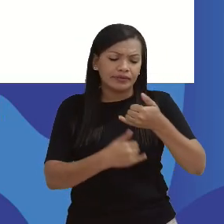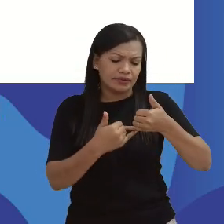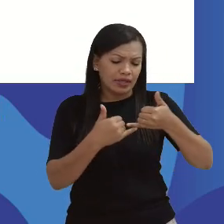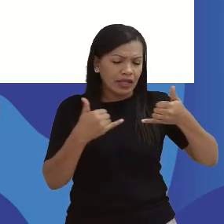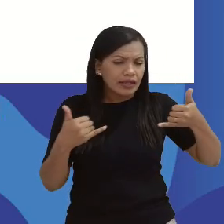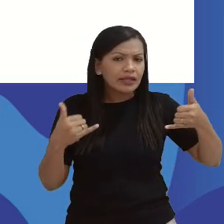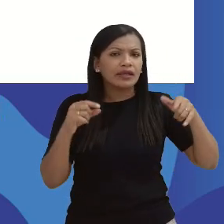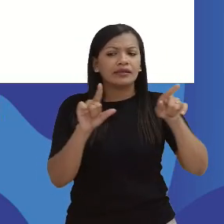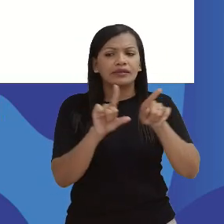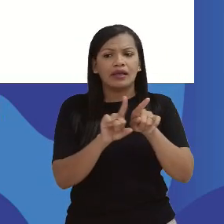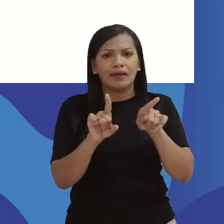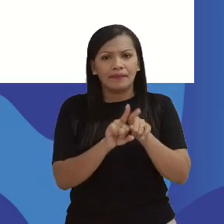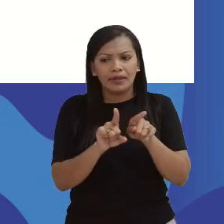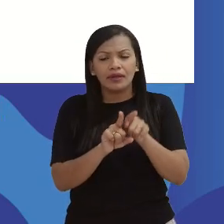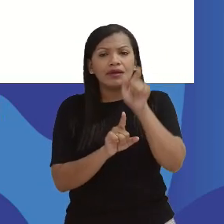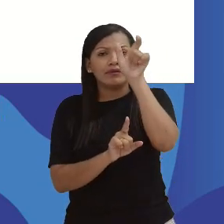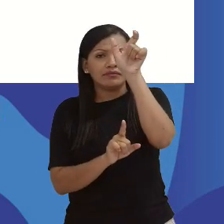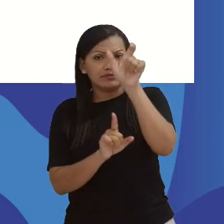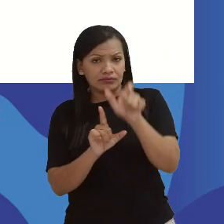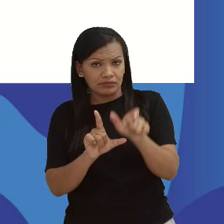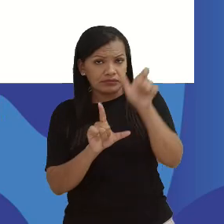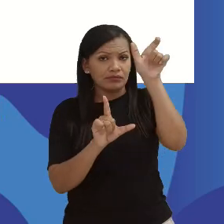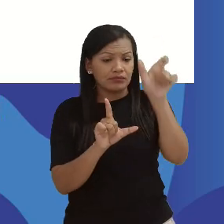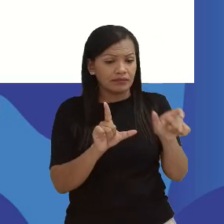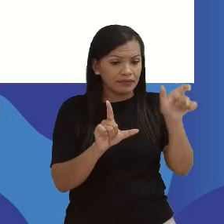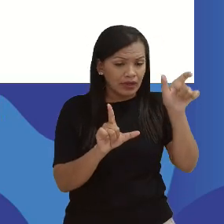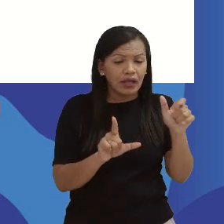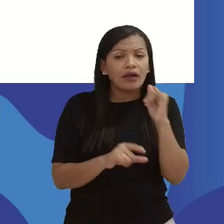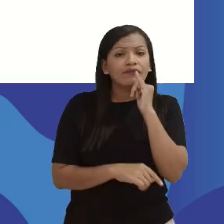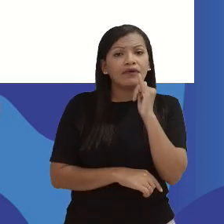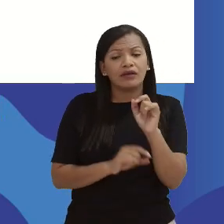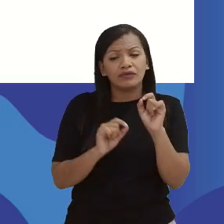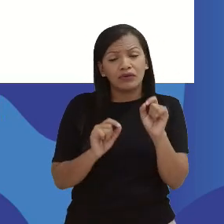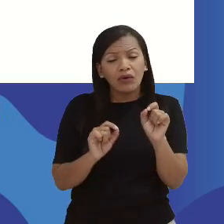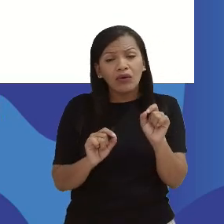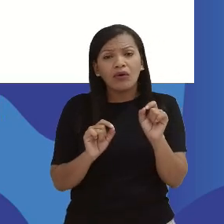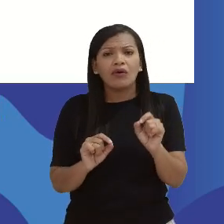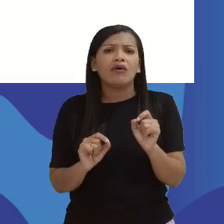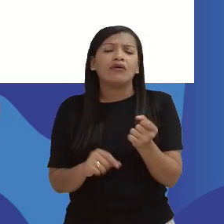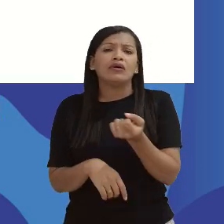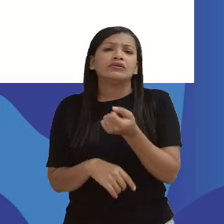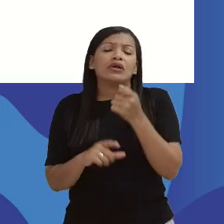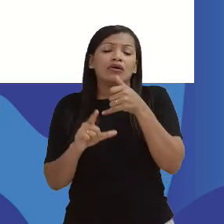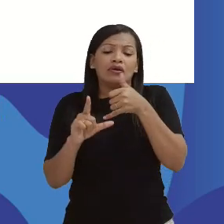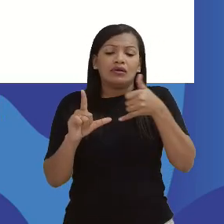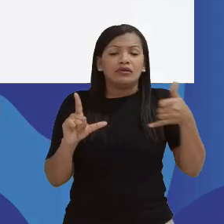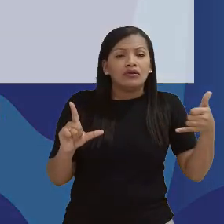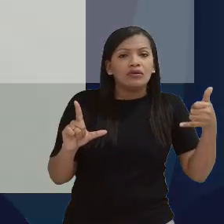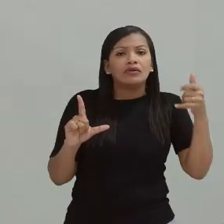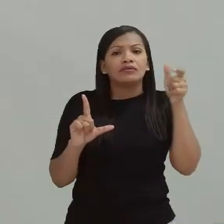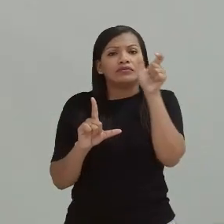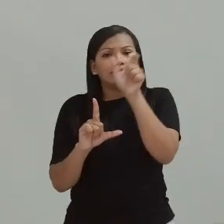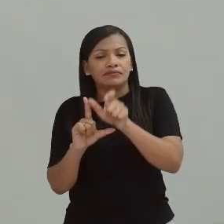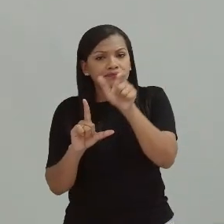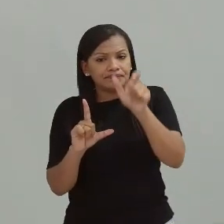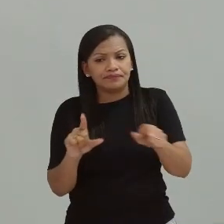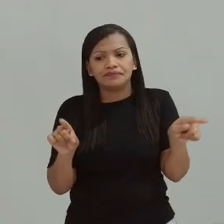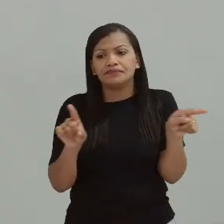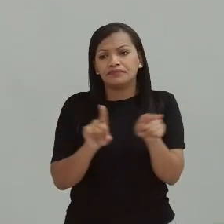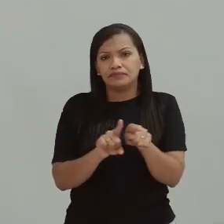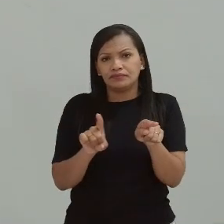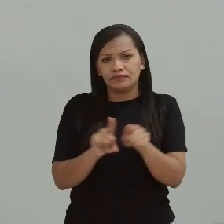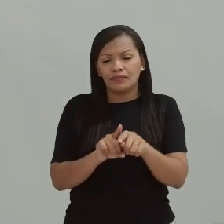com relação aos valores que estão na coluna. E quando eu digo valores que estão na coluna e na linha, eu posso estar falando do caso aí também